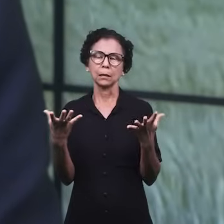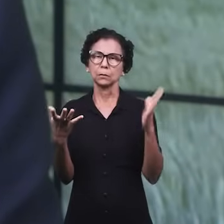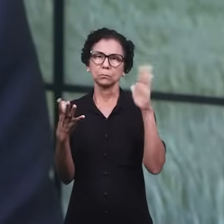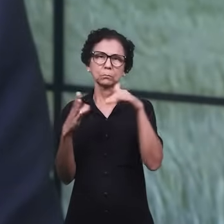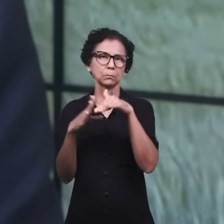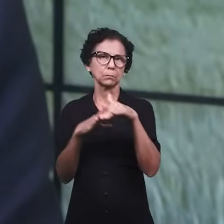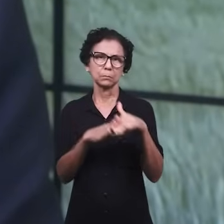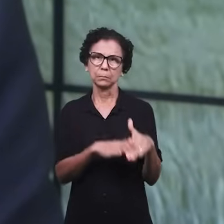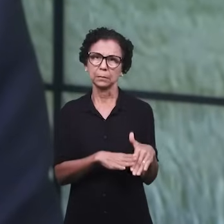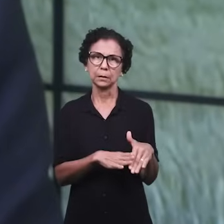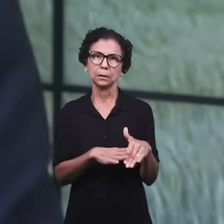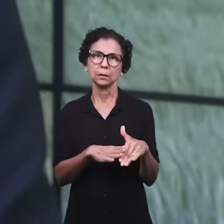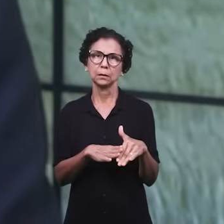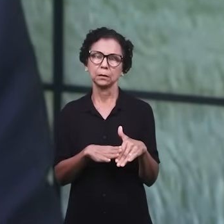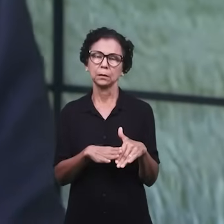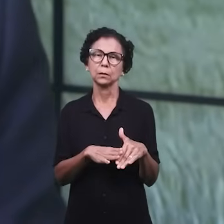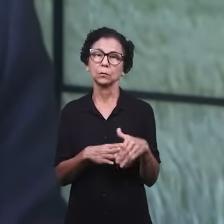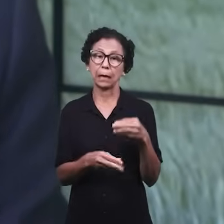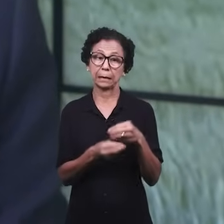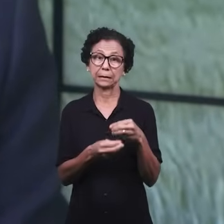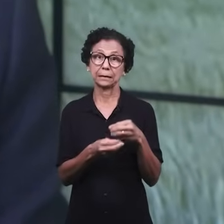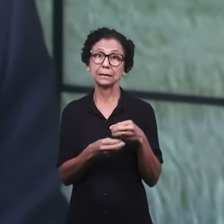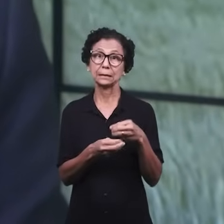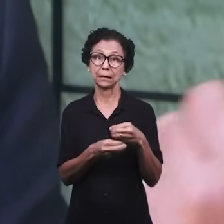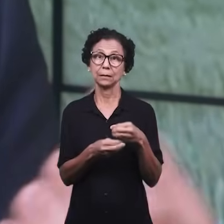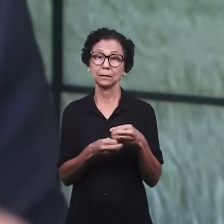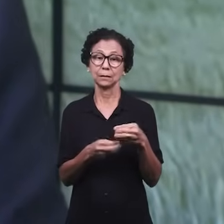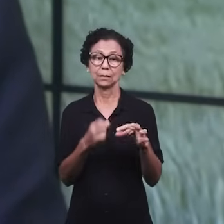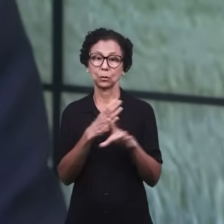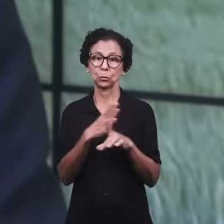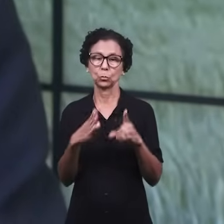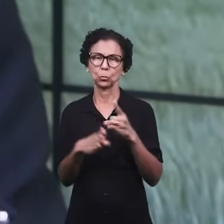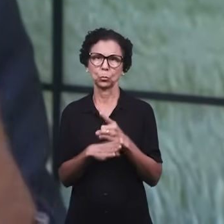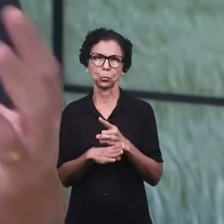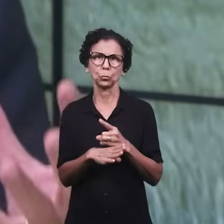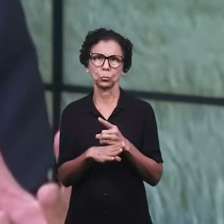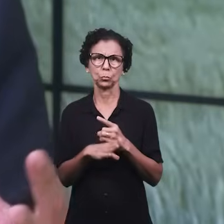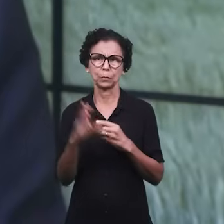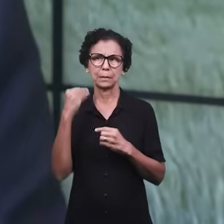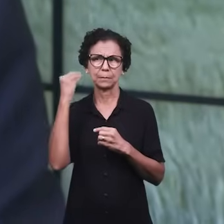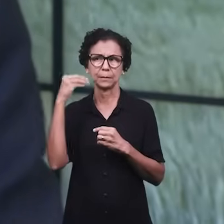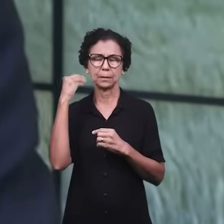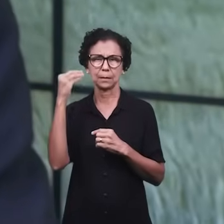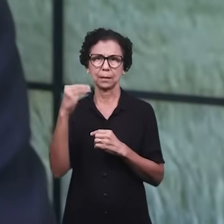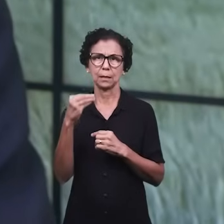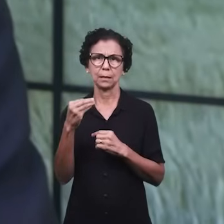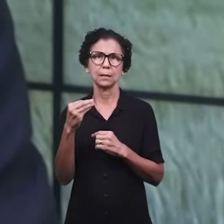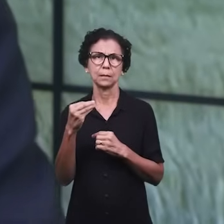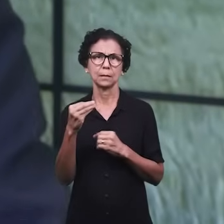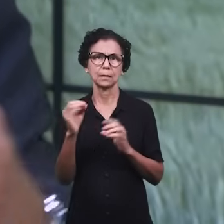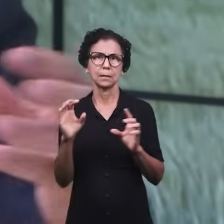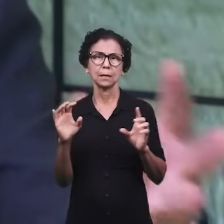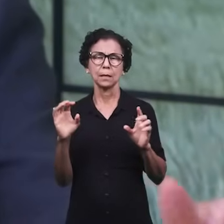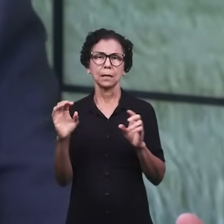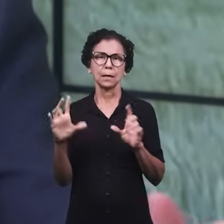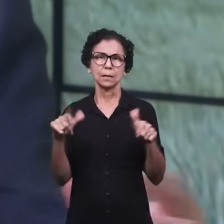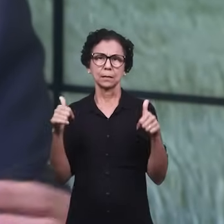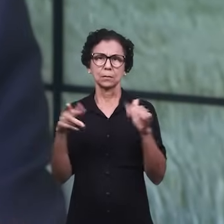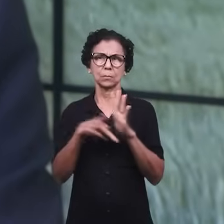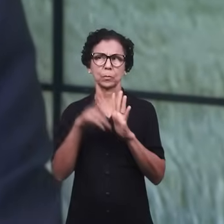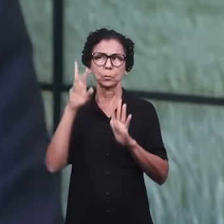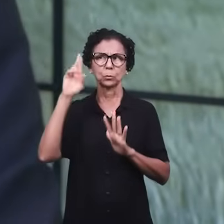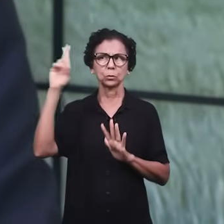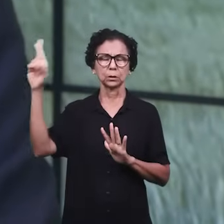um livramento enriquece muito o culto né você você falar dos feitos do senhor a situação foi essa a situação ouv um